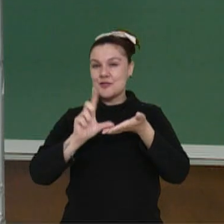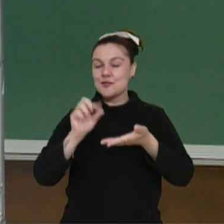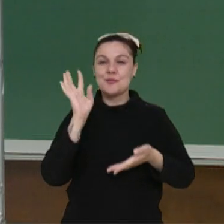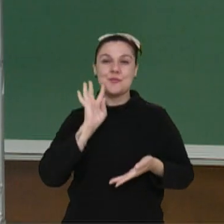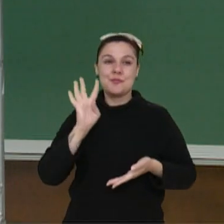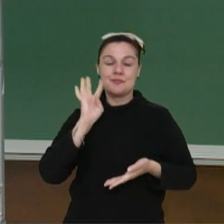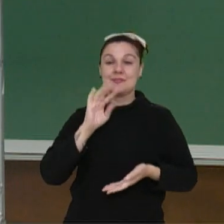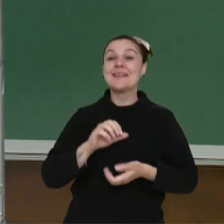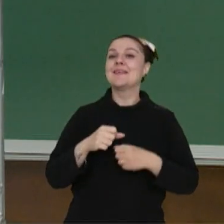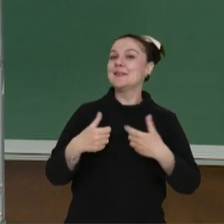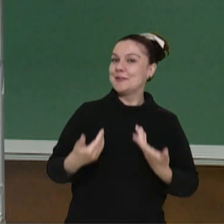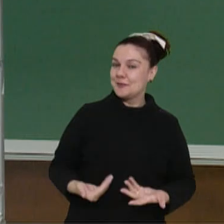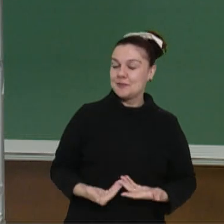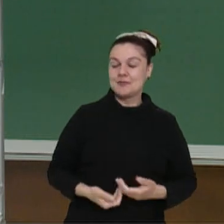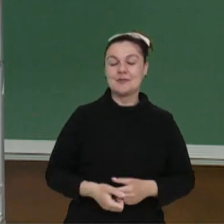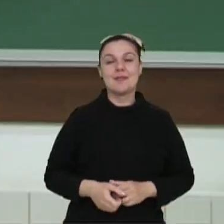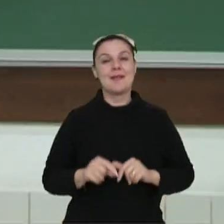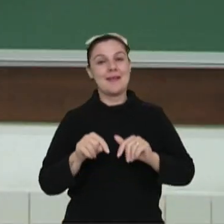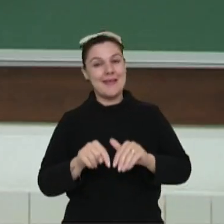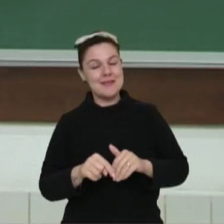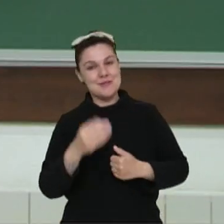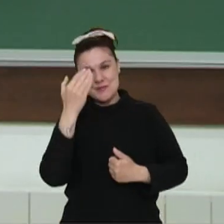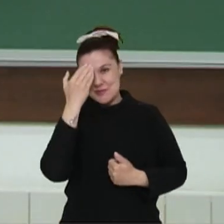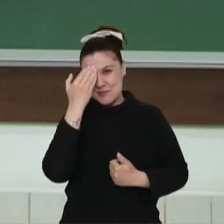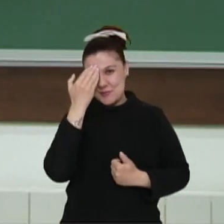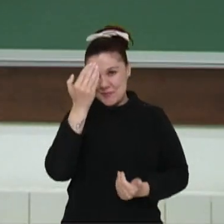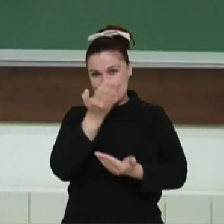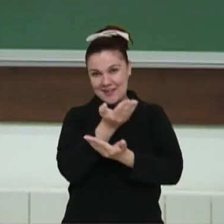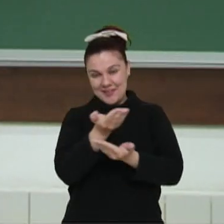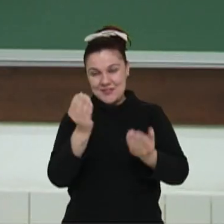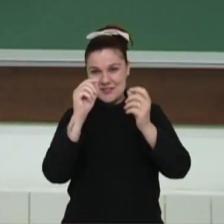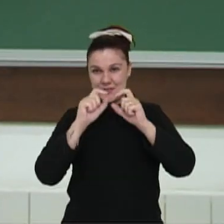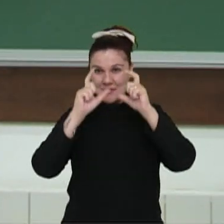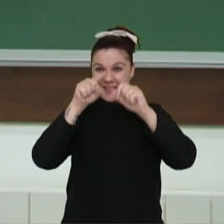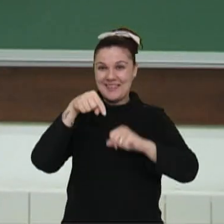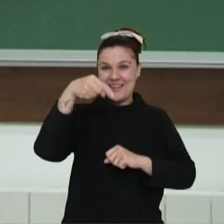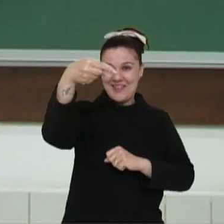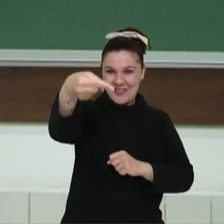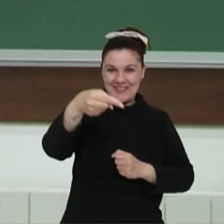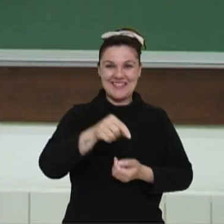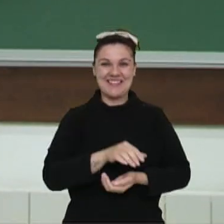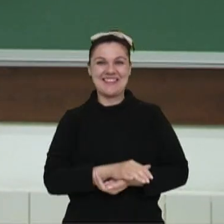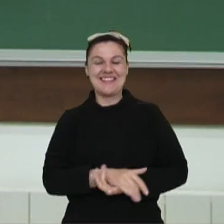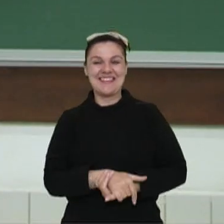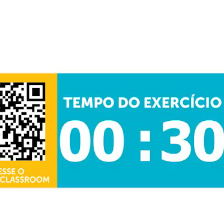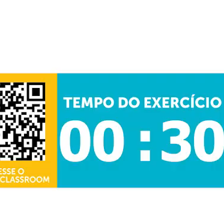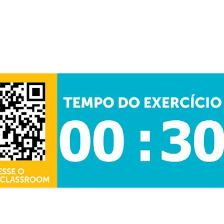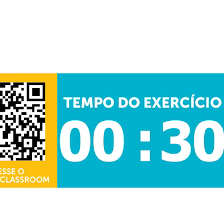tema e tal. E é isso, gente. Obrigado pela atenção de vocês. Até a próxima!